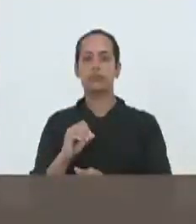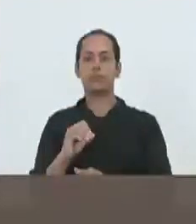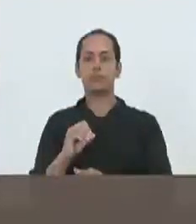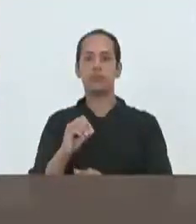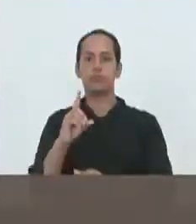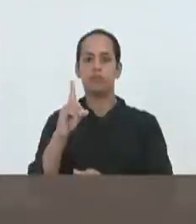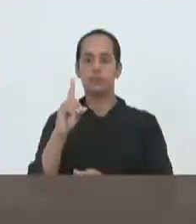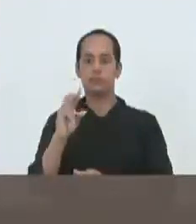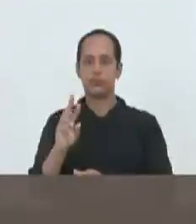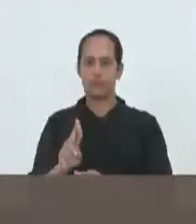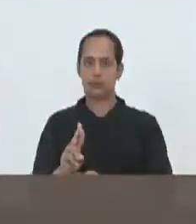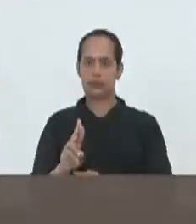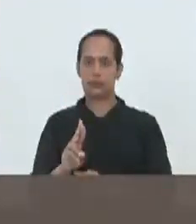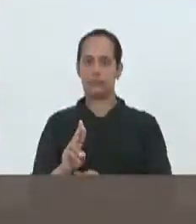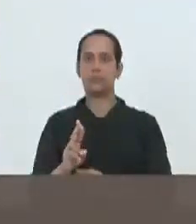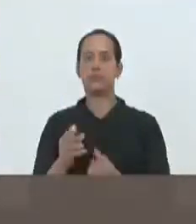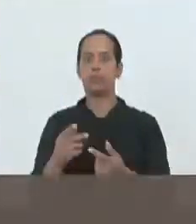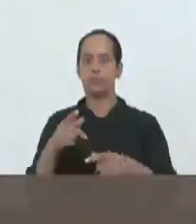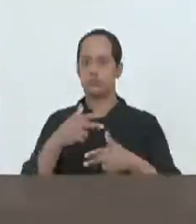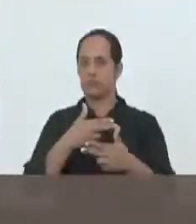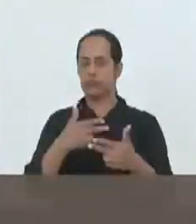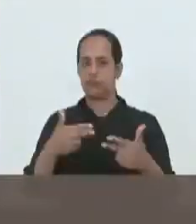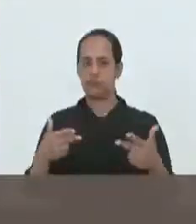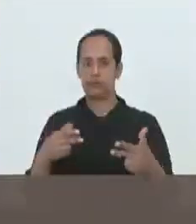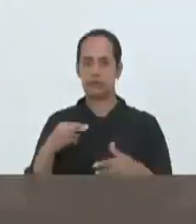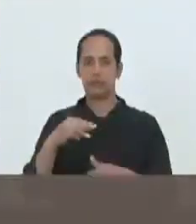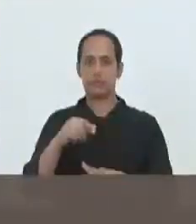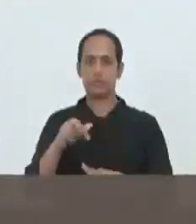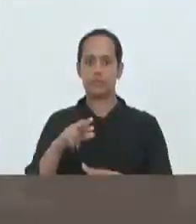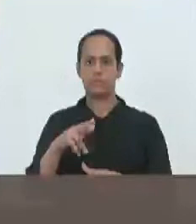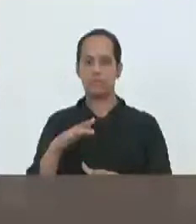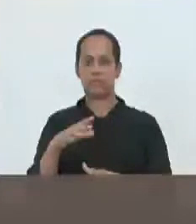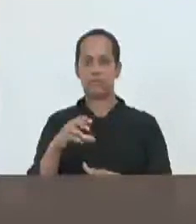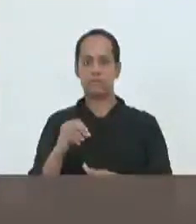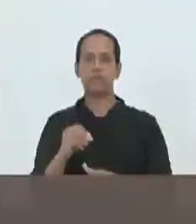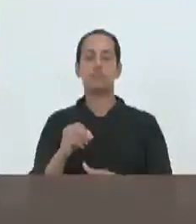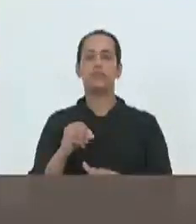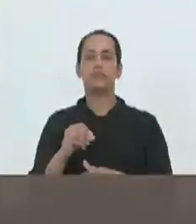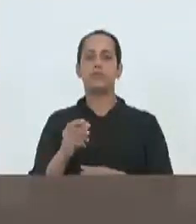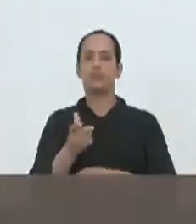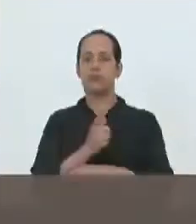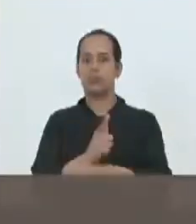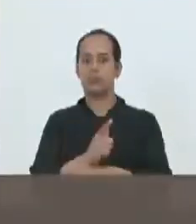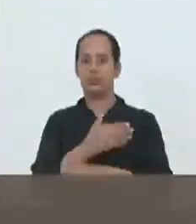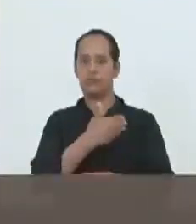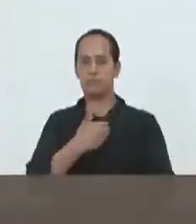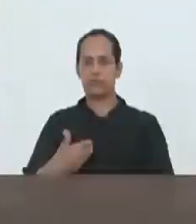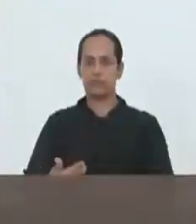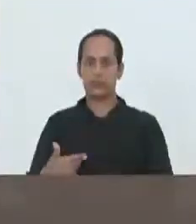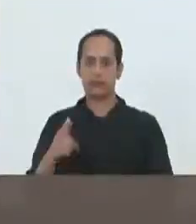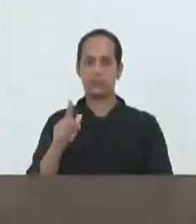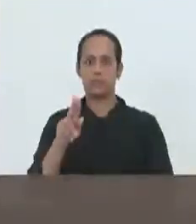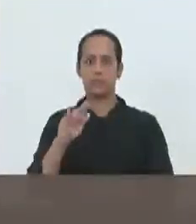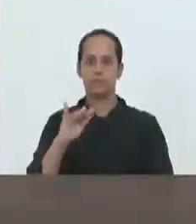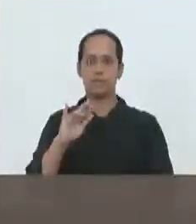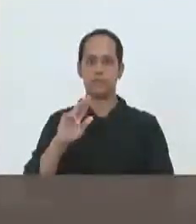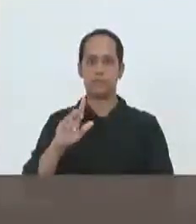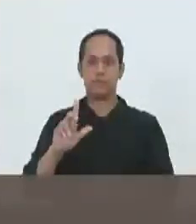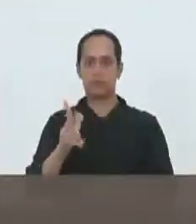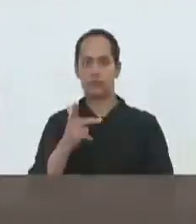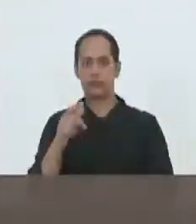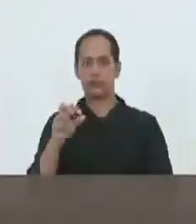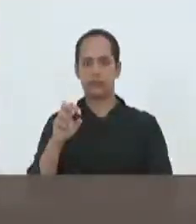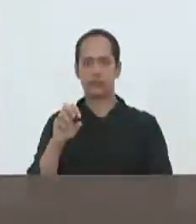despesas o Márcio Augusto Correia Barbosa assistente de gestão pública Guilherme Costa Moreira diretor do